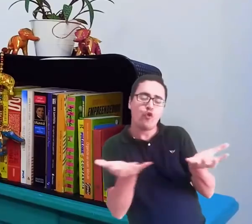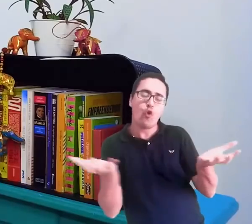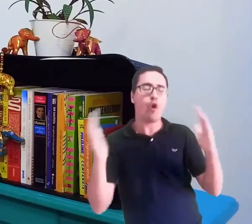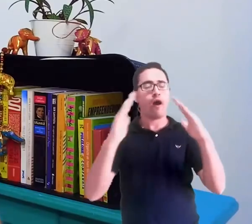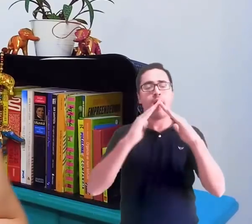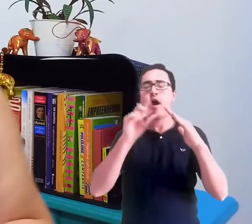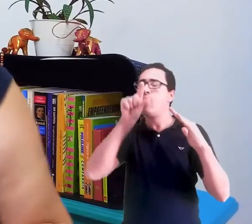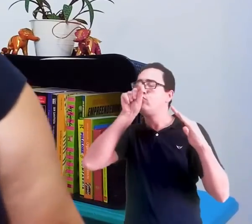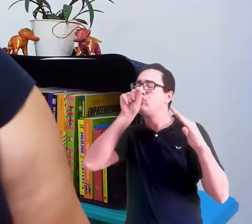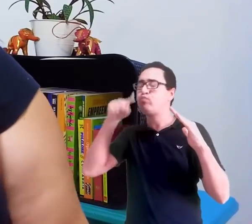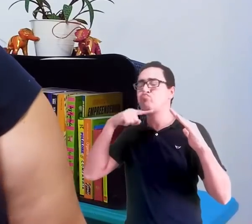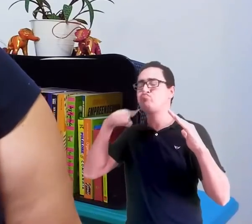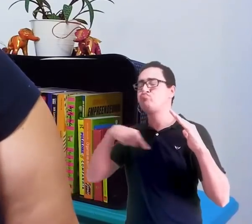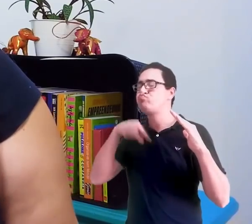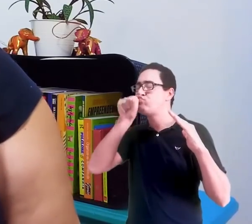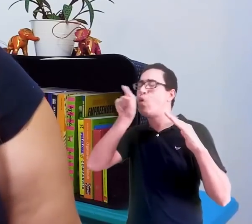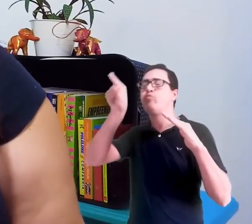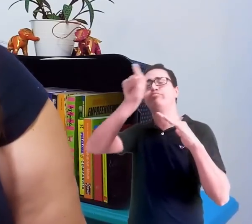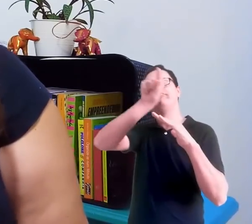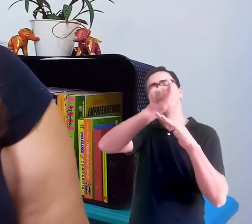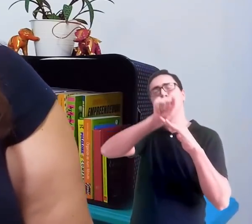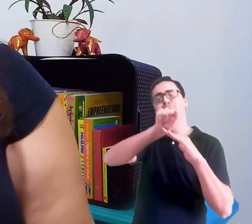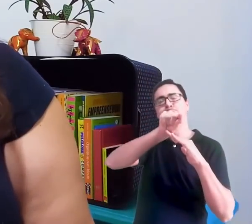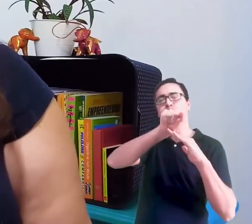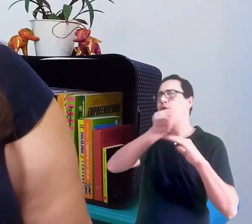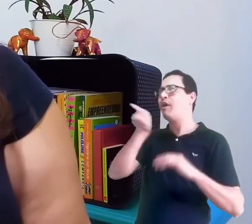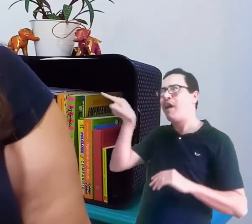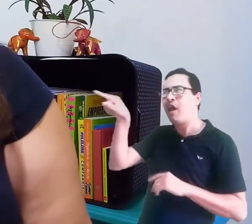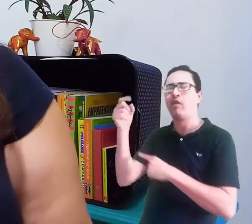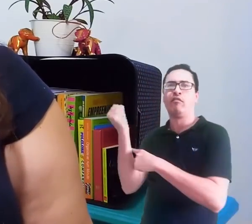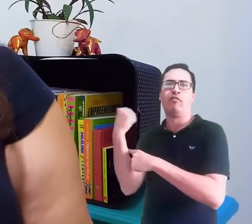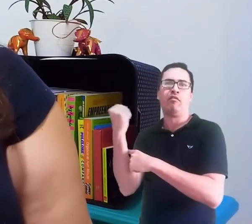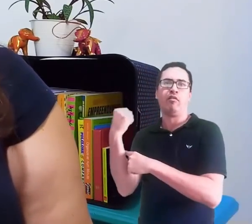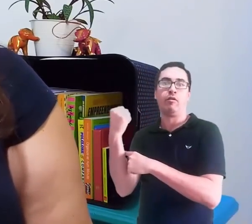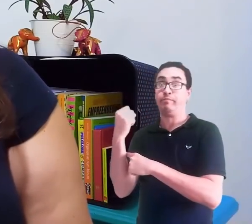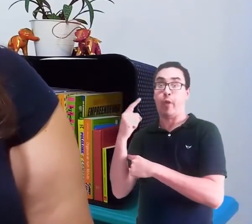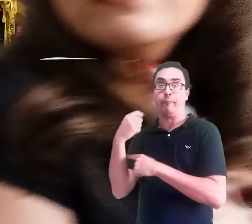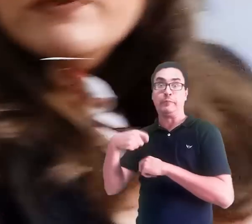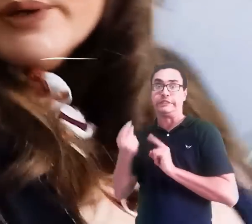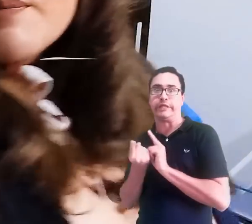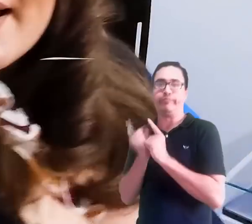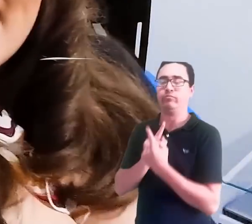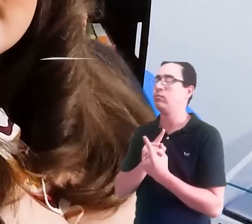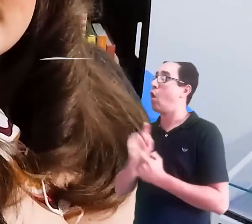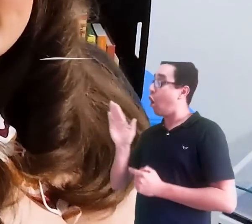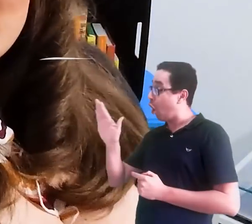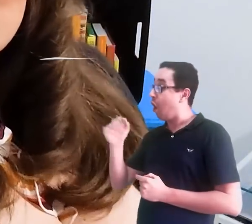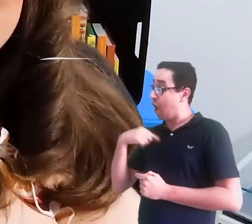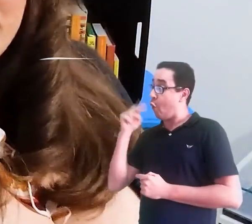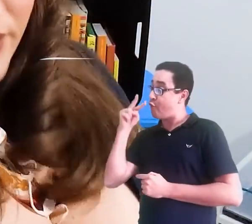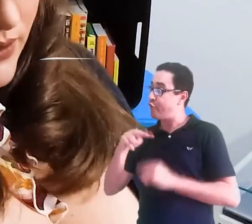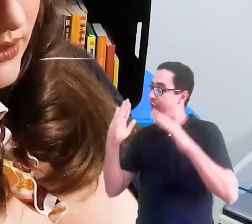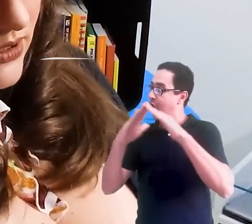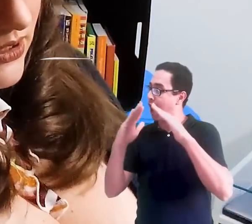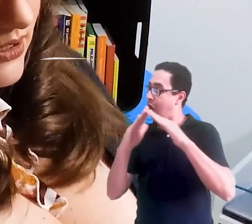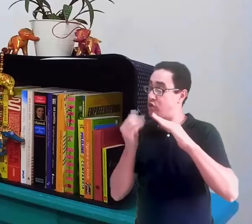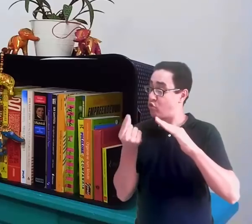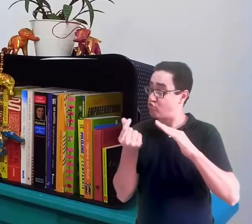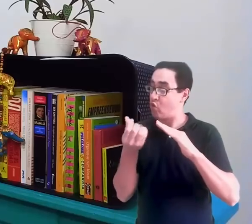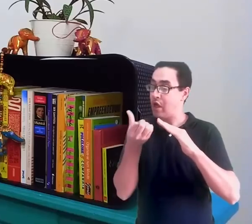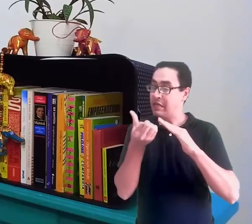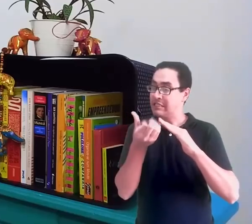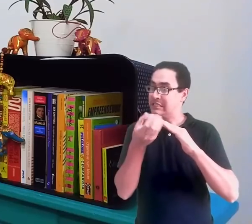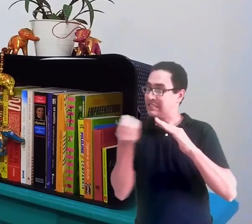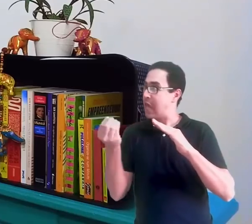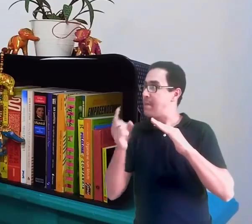telhado, eles não conseguem fazer uma ideia da casa. Será preciso dizer-lhes, vi uma casa de 100 mil francos.